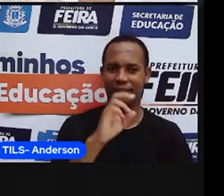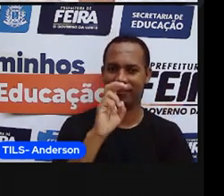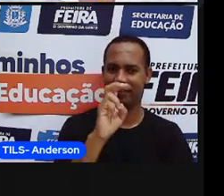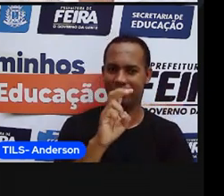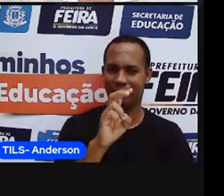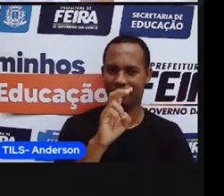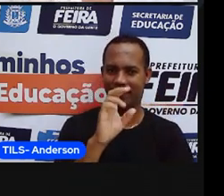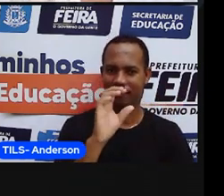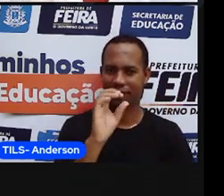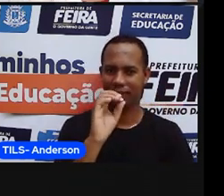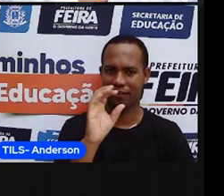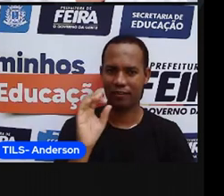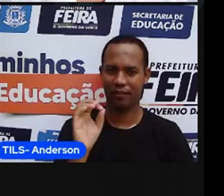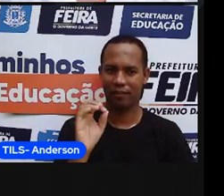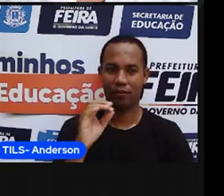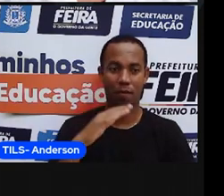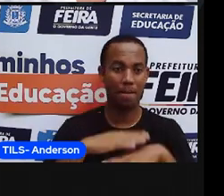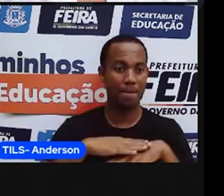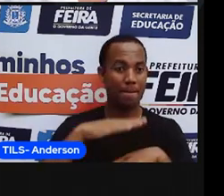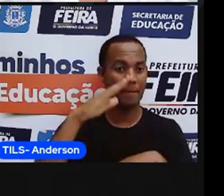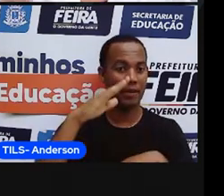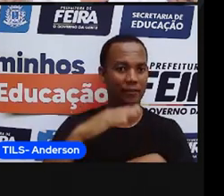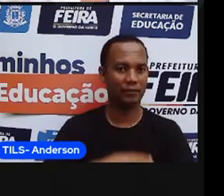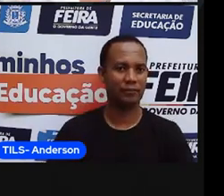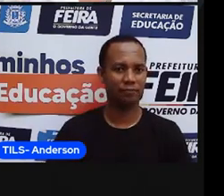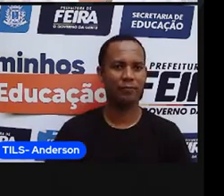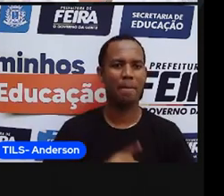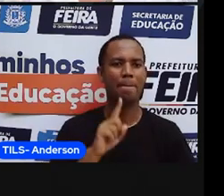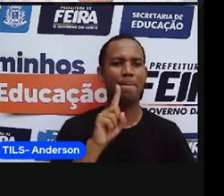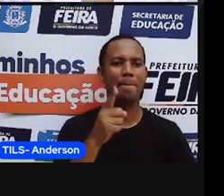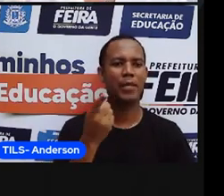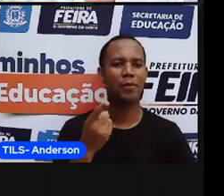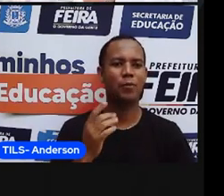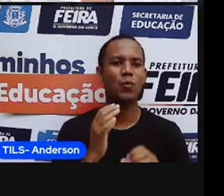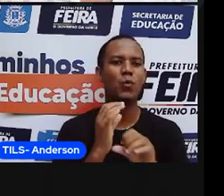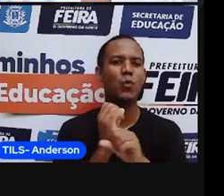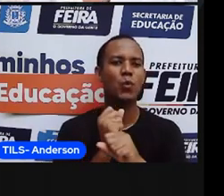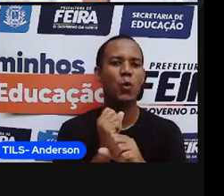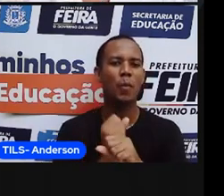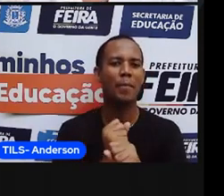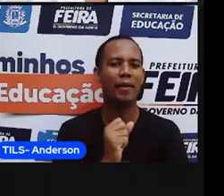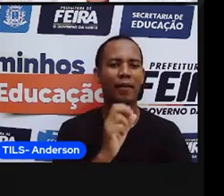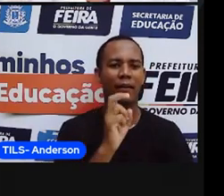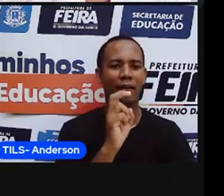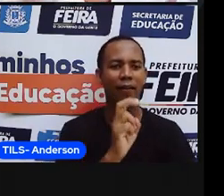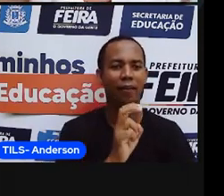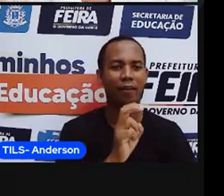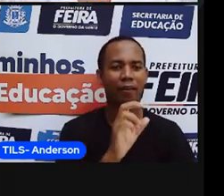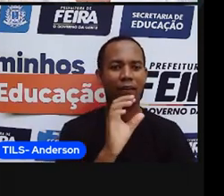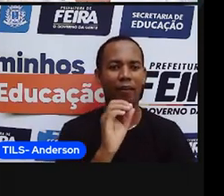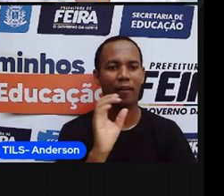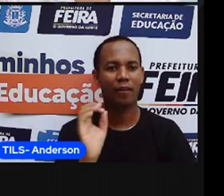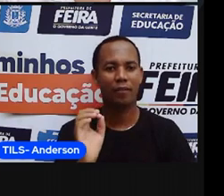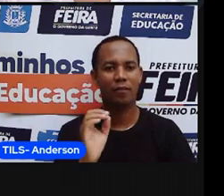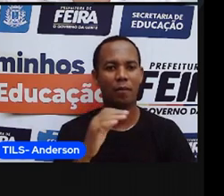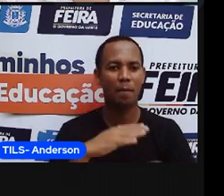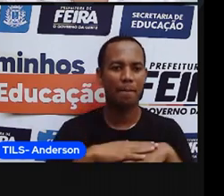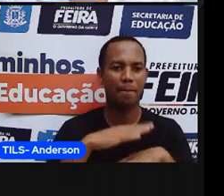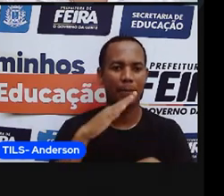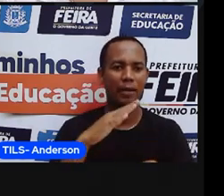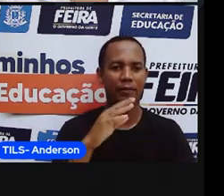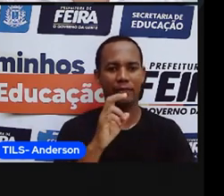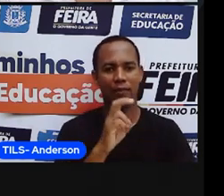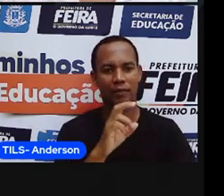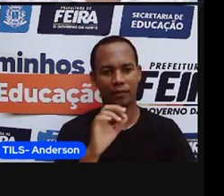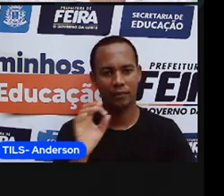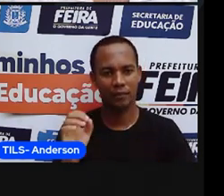500. E por que 500 mais 500 dá quanto? 1.000. Então, a metade de 1.000, 500. Se 1 quilo tem 1.000